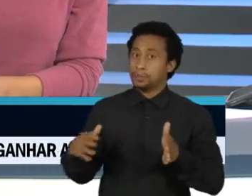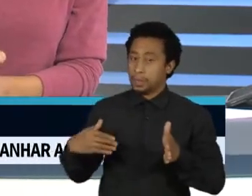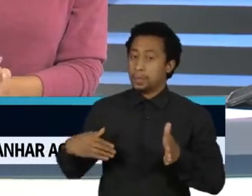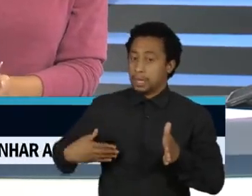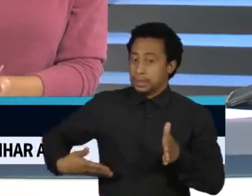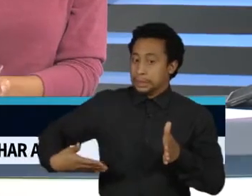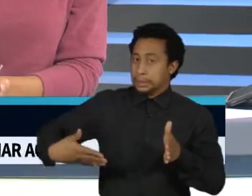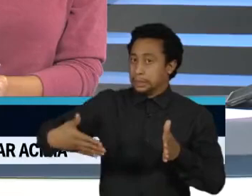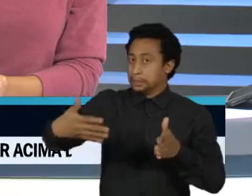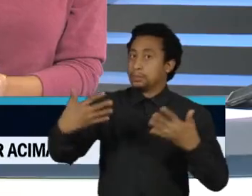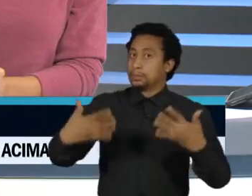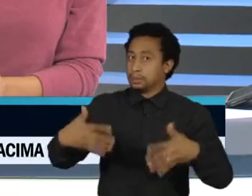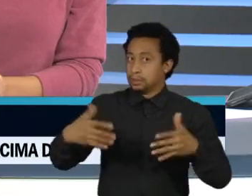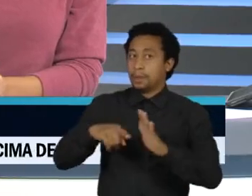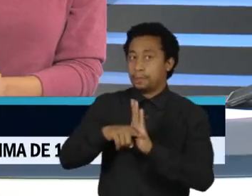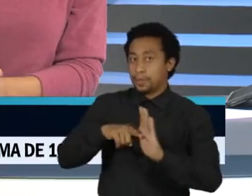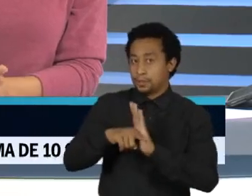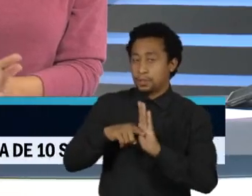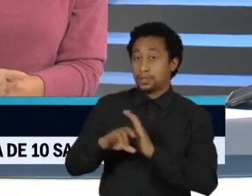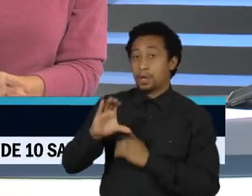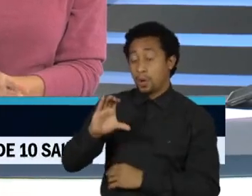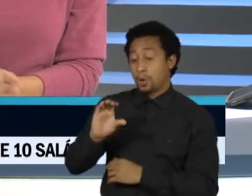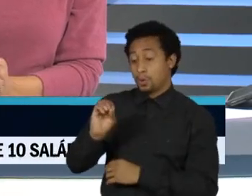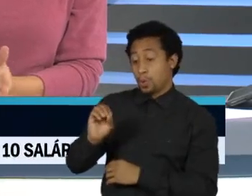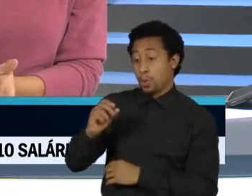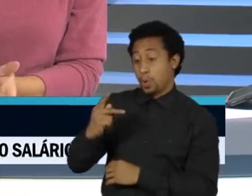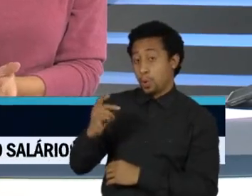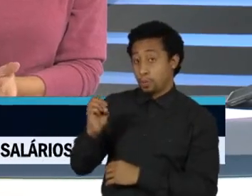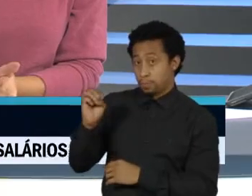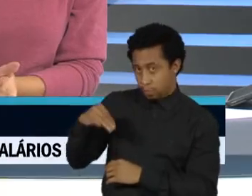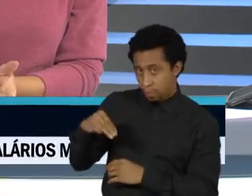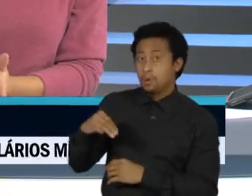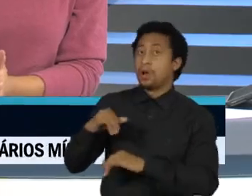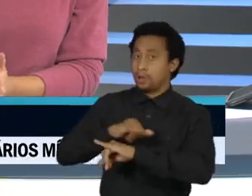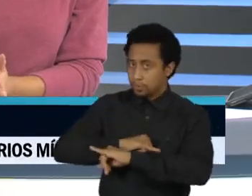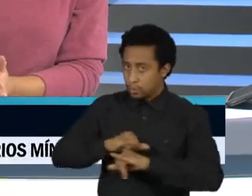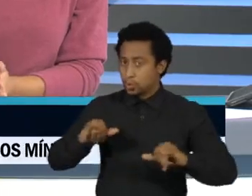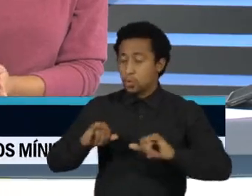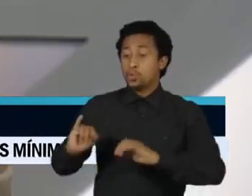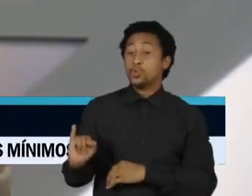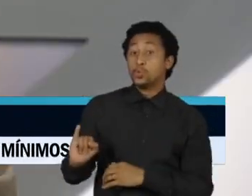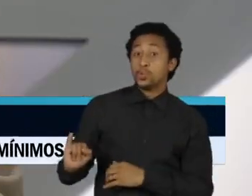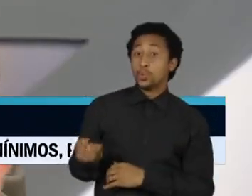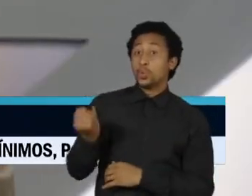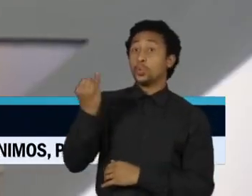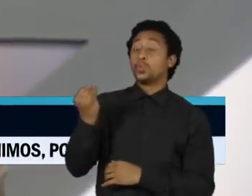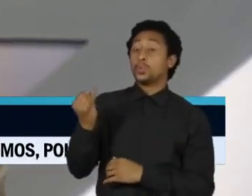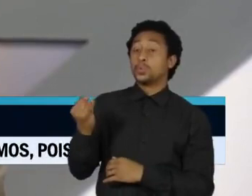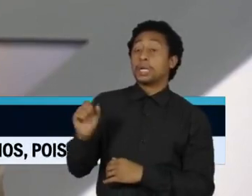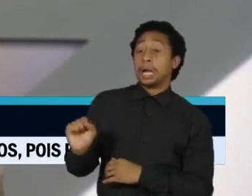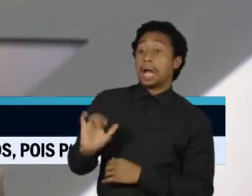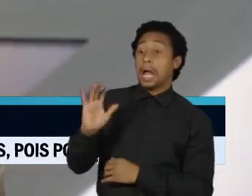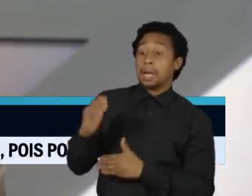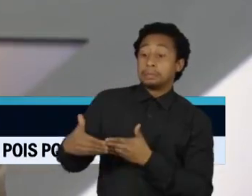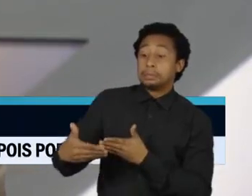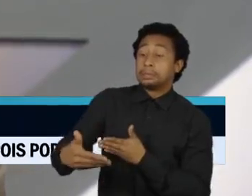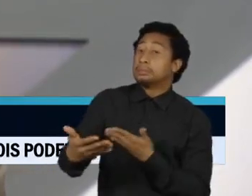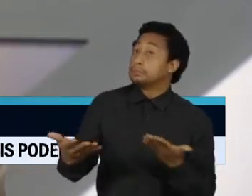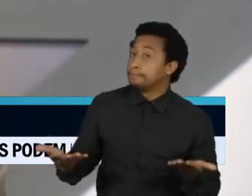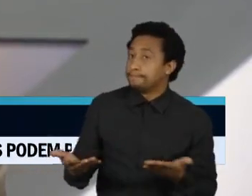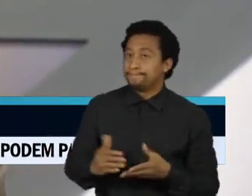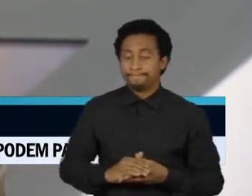foi citado na ata do Copom hoje. Significa taxa de juros em patamar alto por quanto tempo? Olha, a conta que o Banco